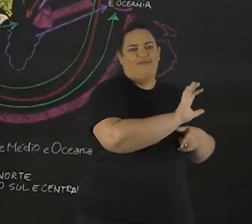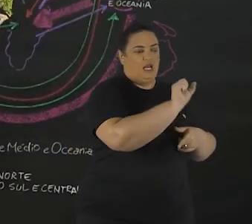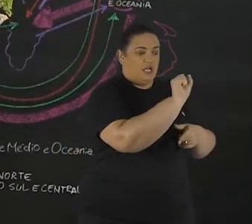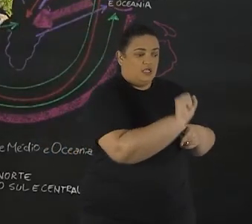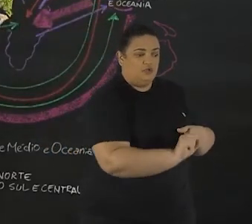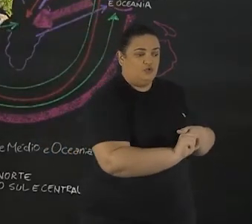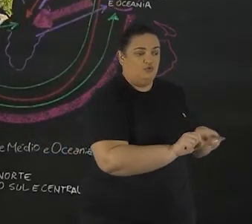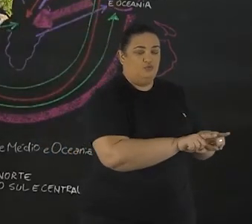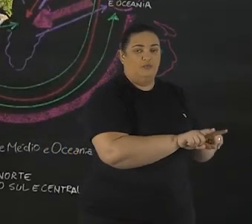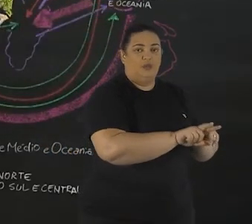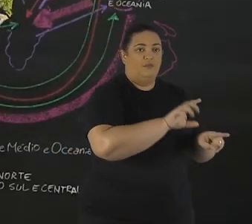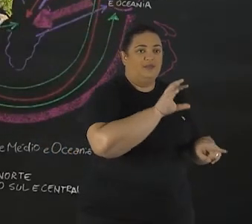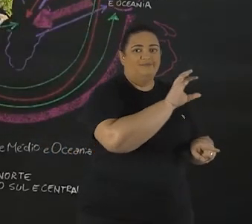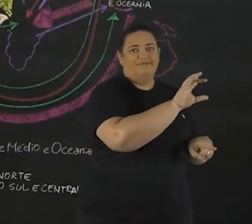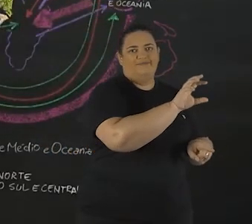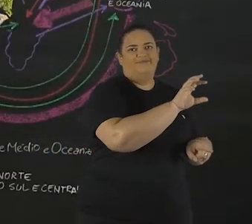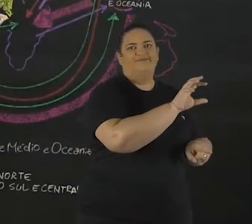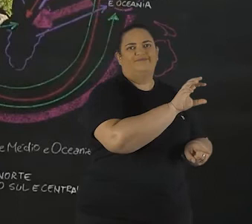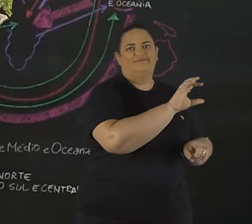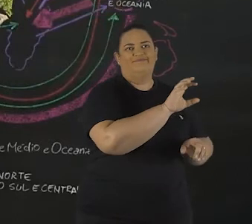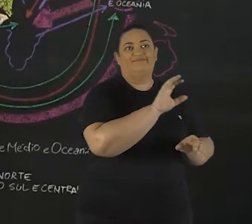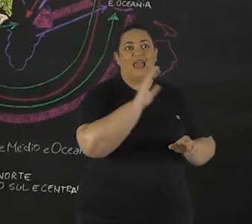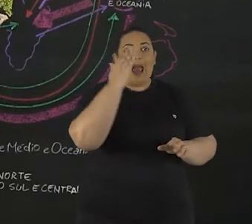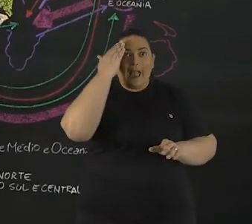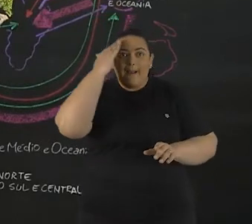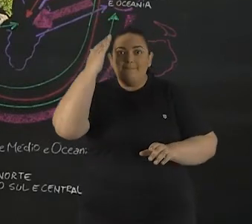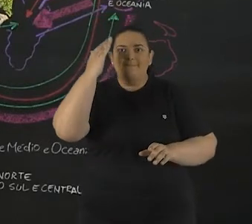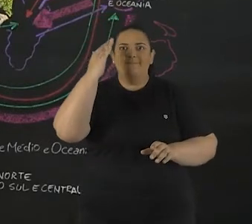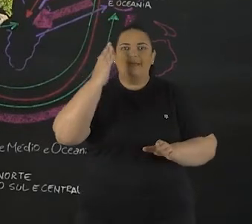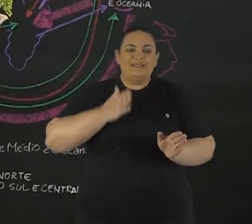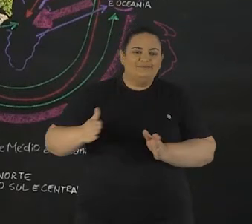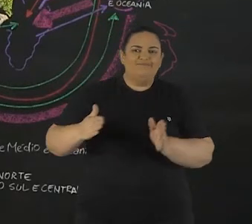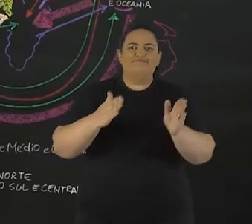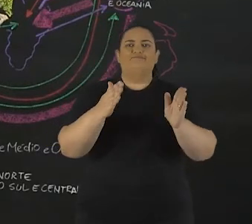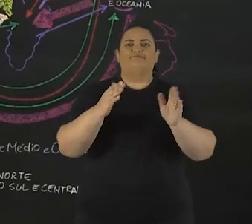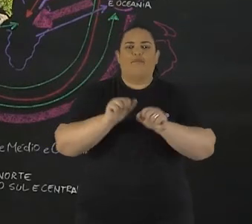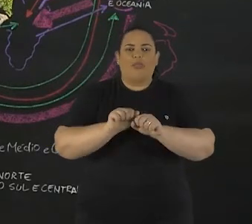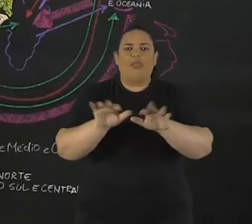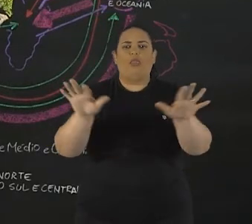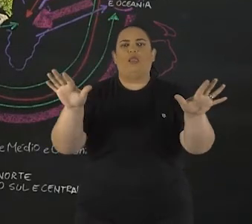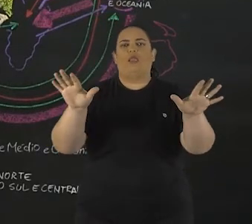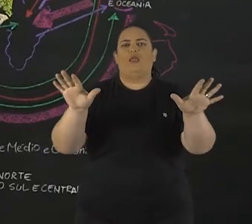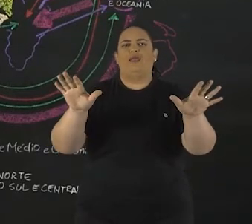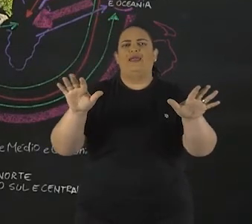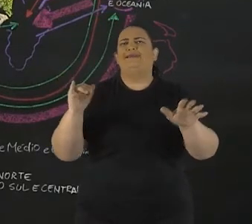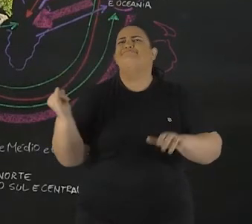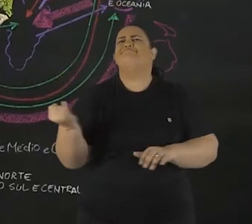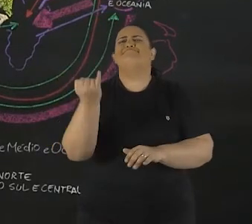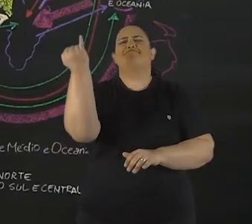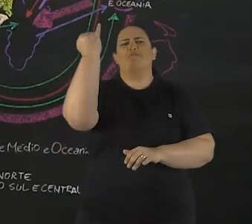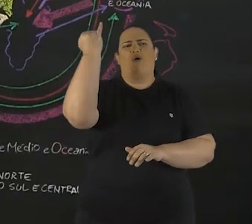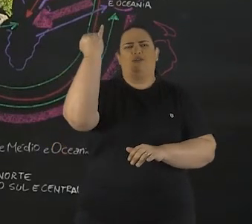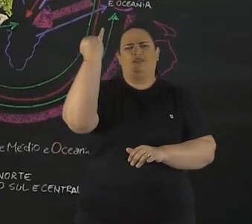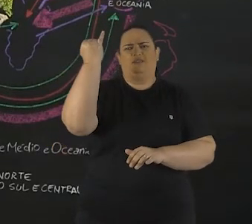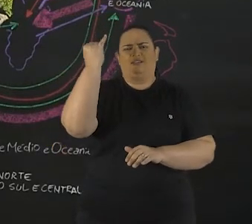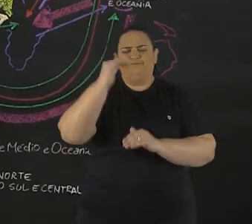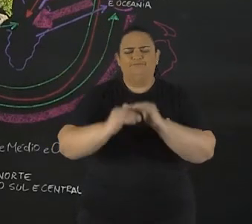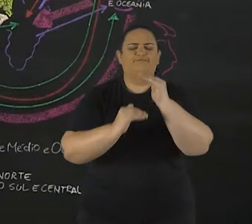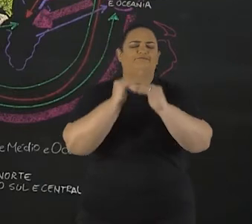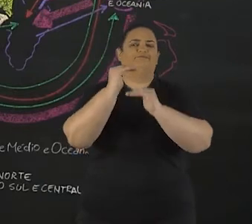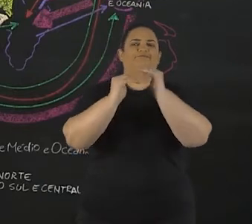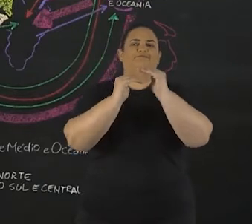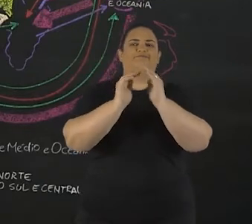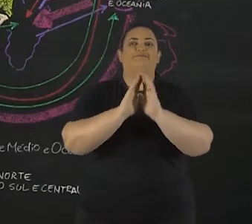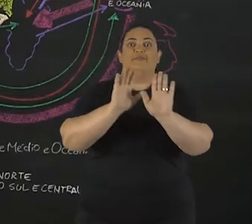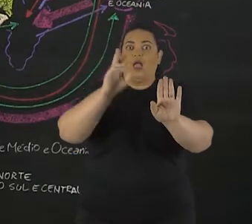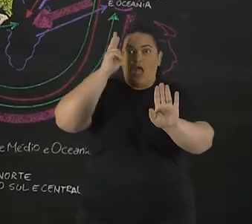América do Sul e Central. Esses principais fluxos é que são extremamente importantes para o desenvolvimento aí de toda a região.